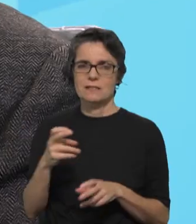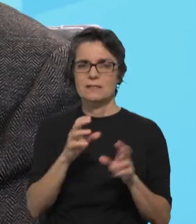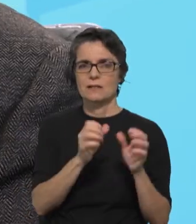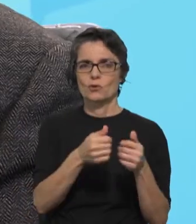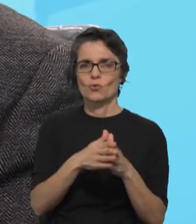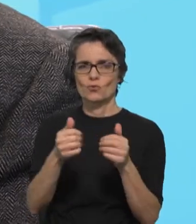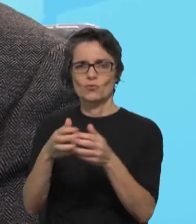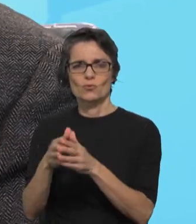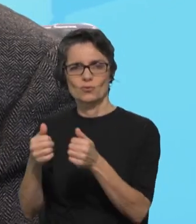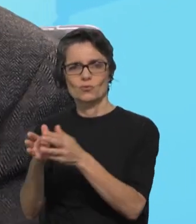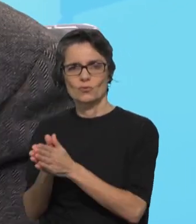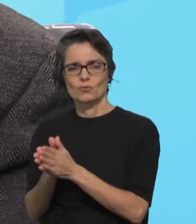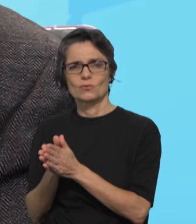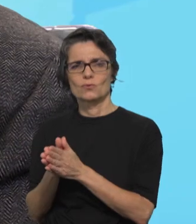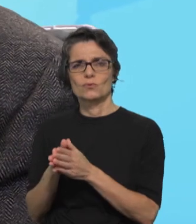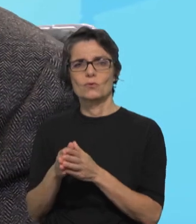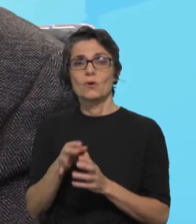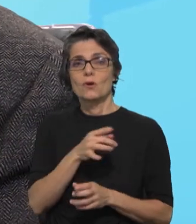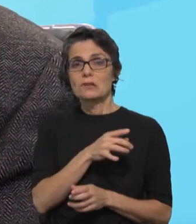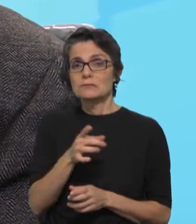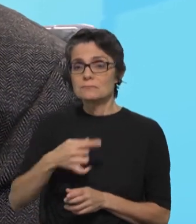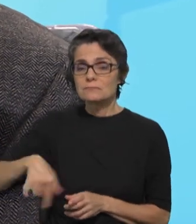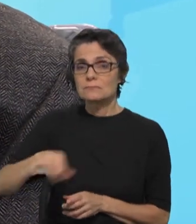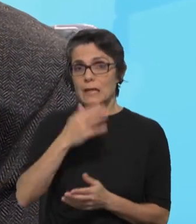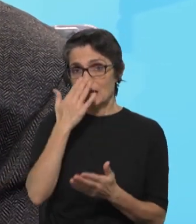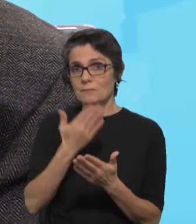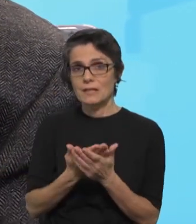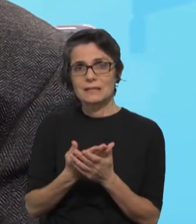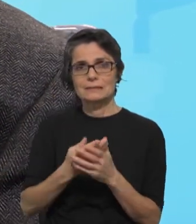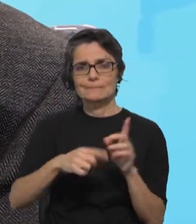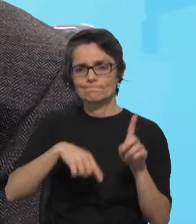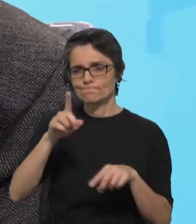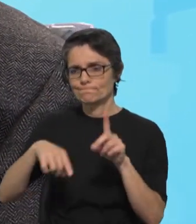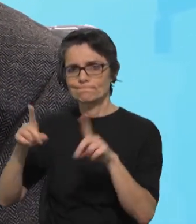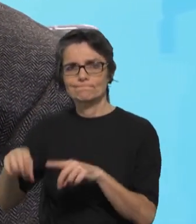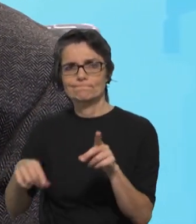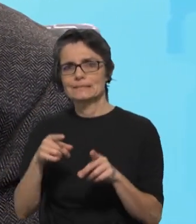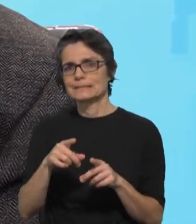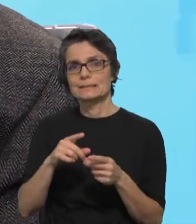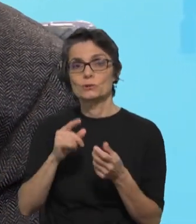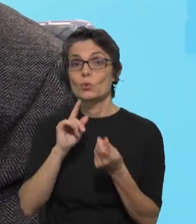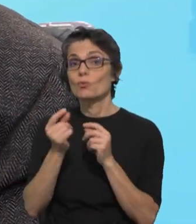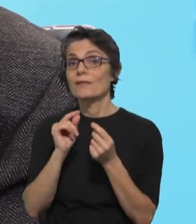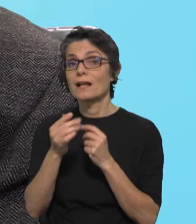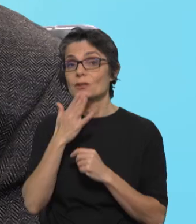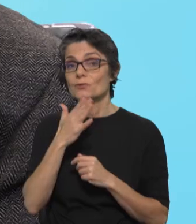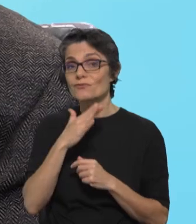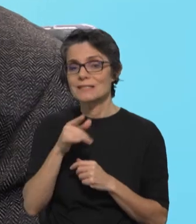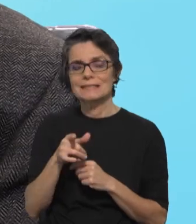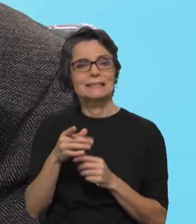ainda há divergências que não são superadas por um diálogo, por uma